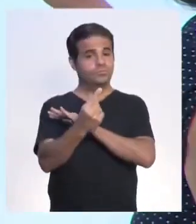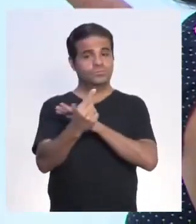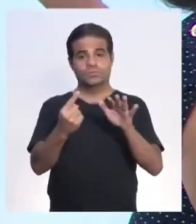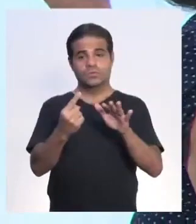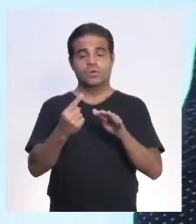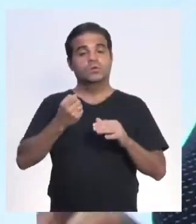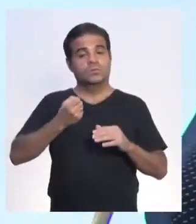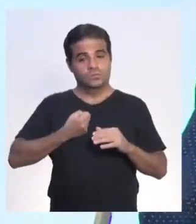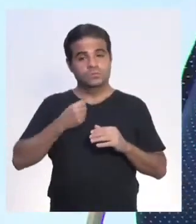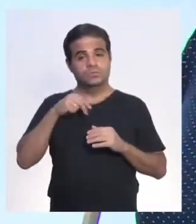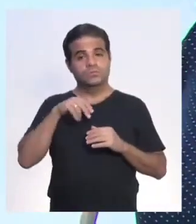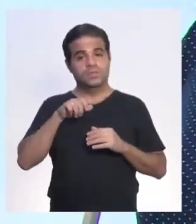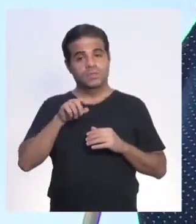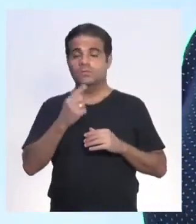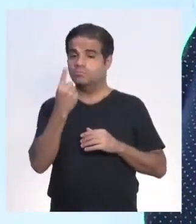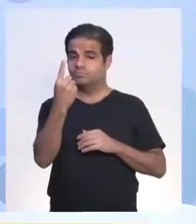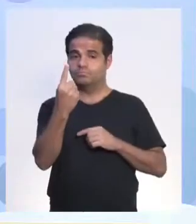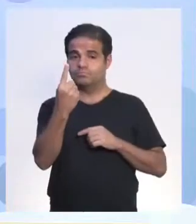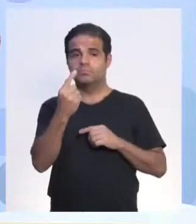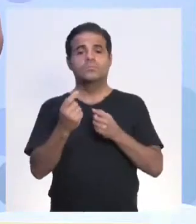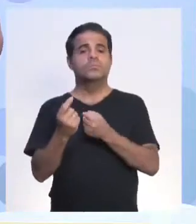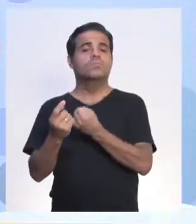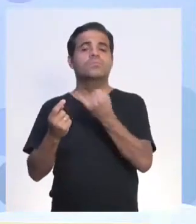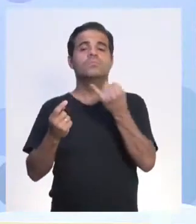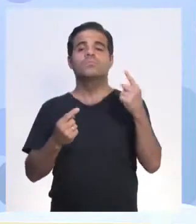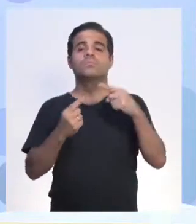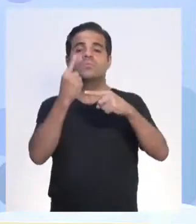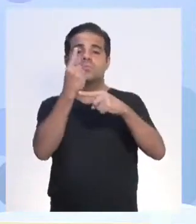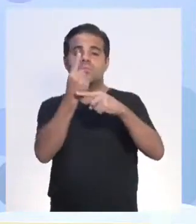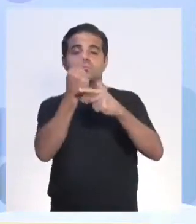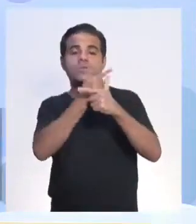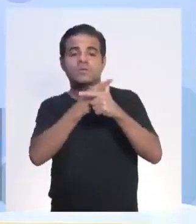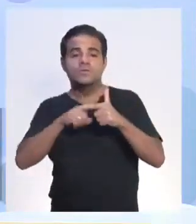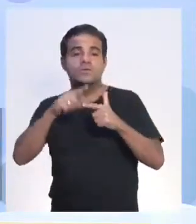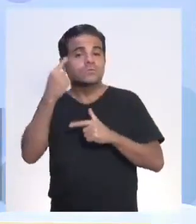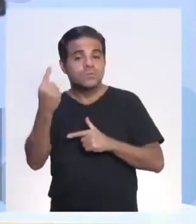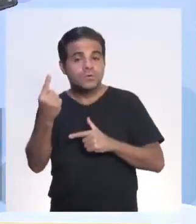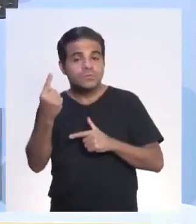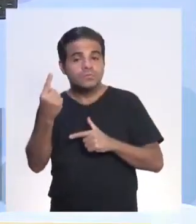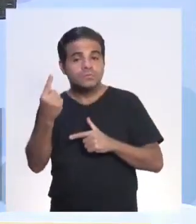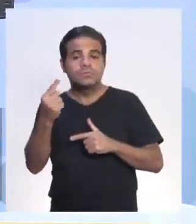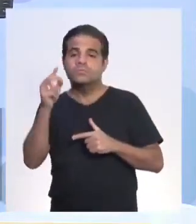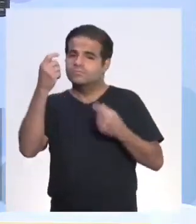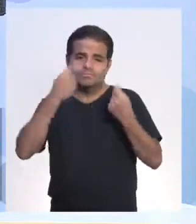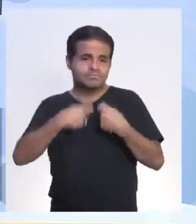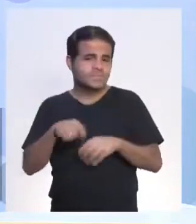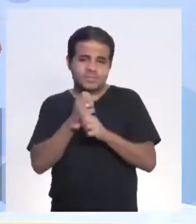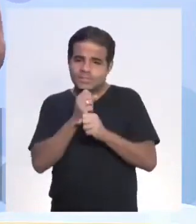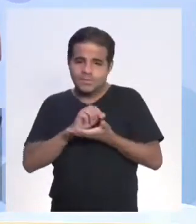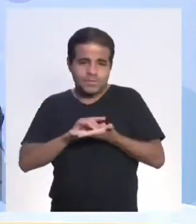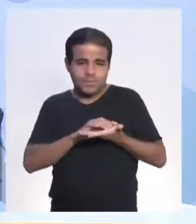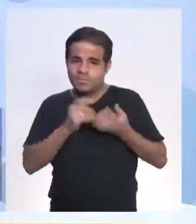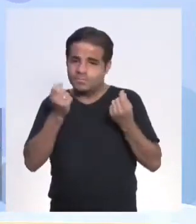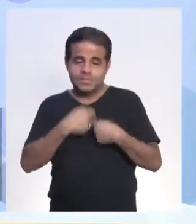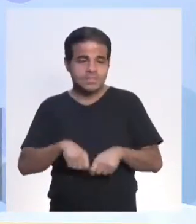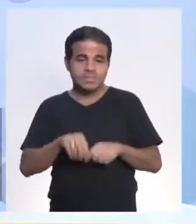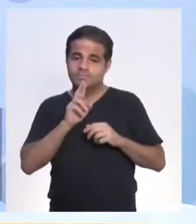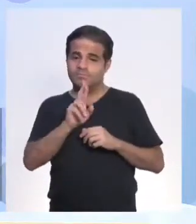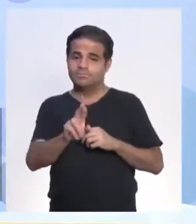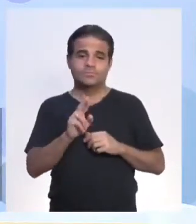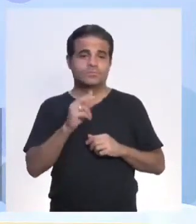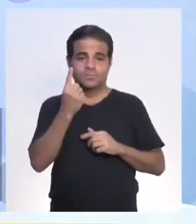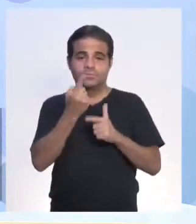Então, o numerador é 1. E quanto que é 1 dividido por 1? Nem precisa da calculadora, né?